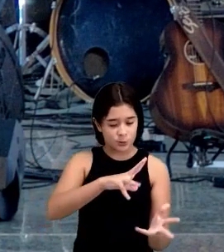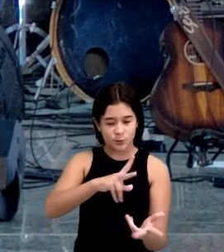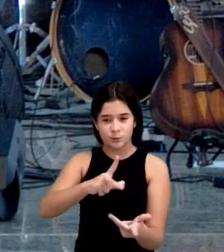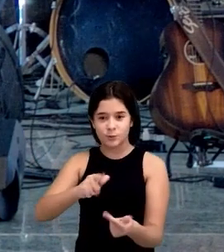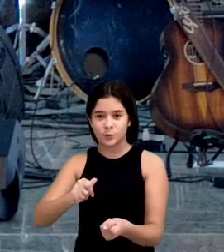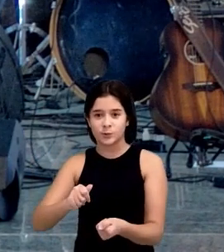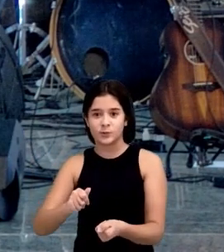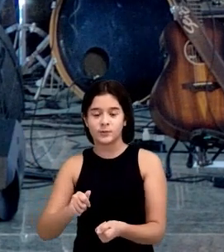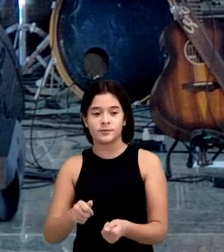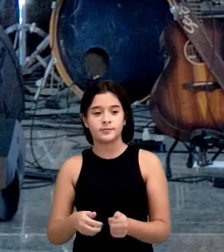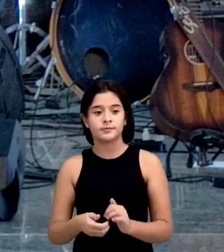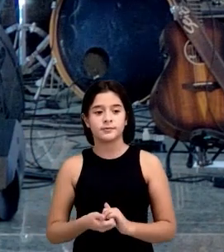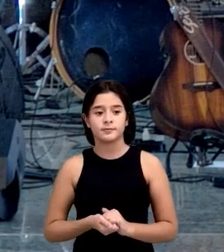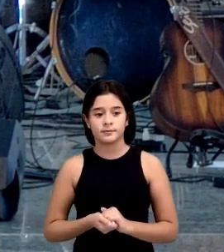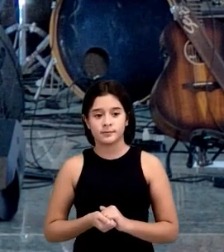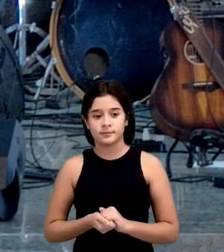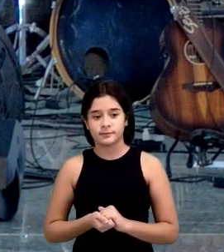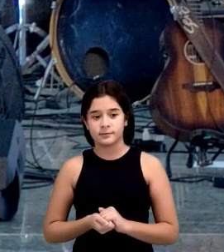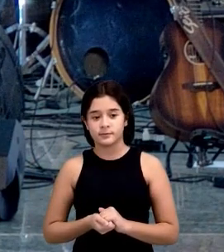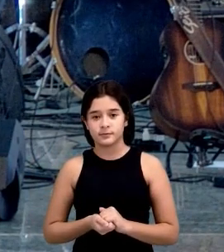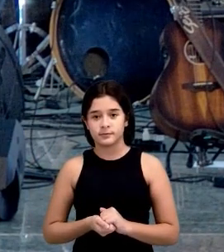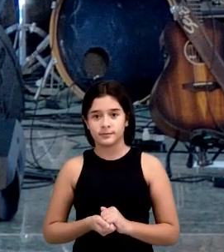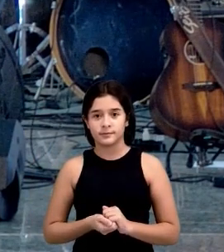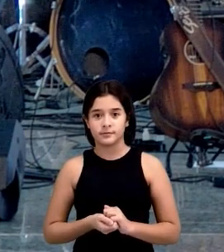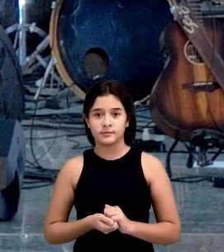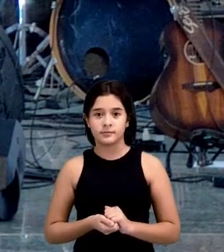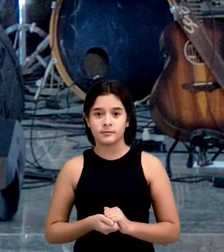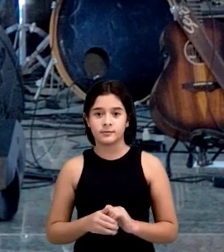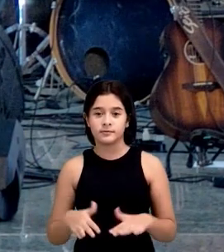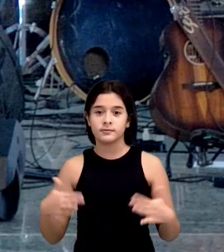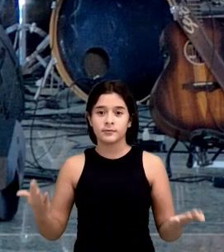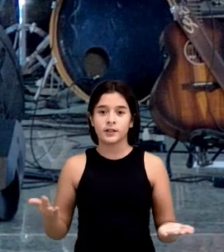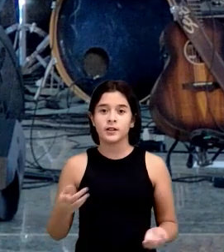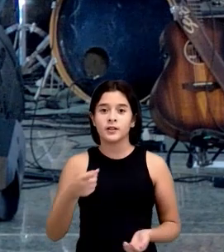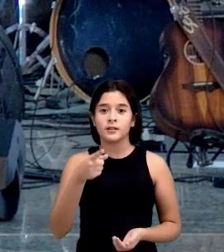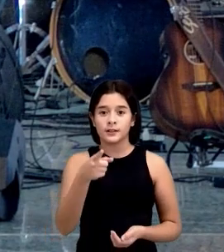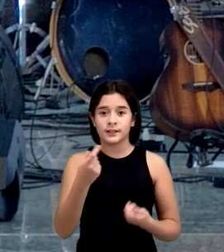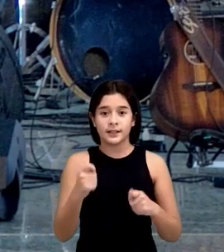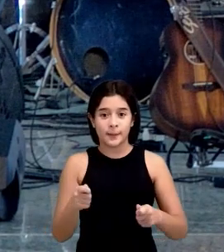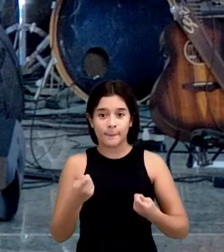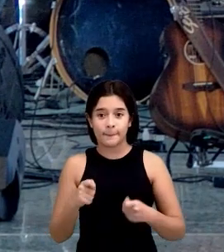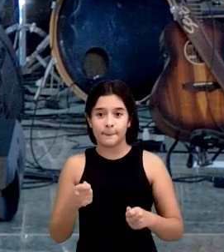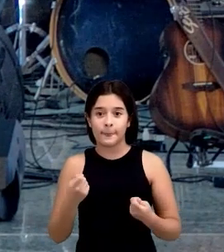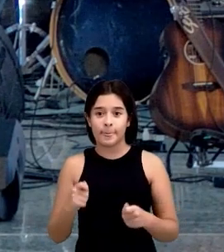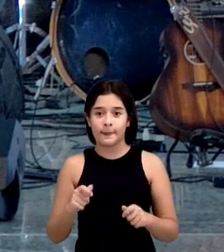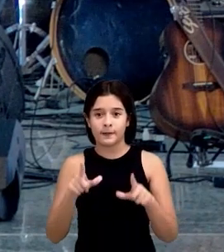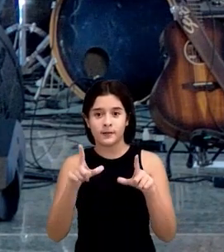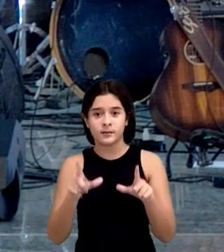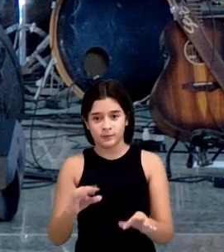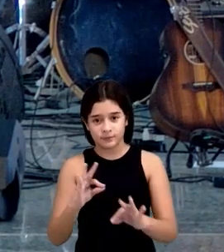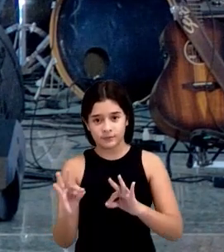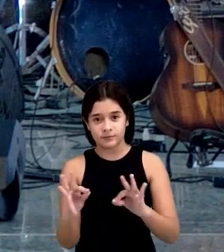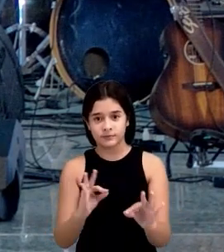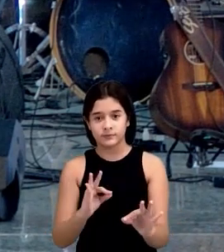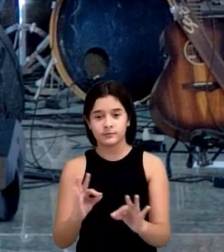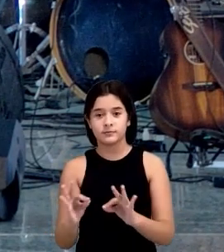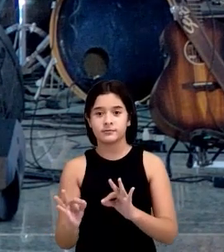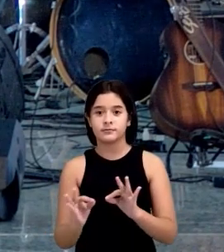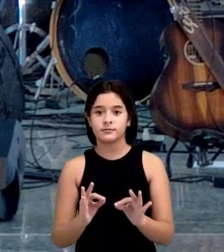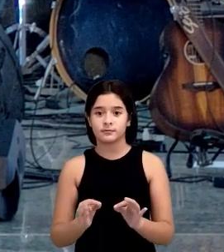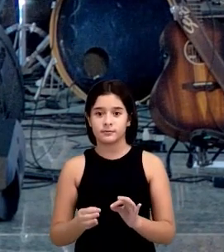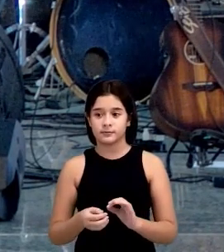Então, vocês precisam estar no lugar apropriado. Entenda o que Jesus quer fazer através da sua